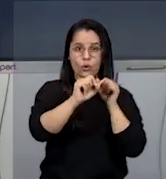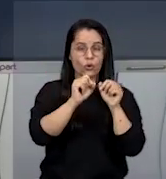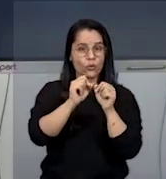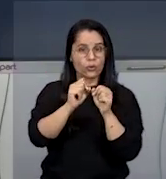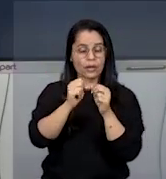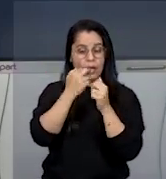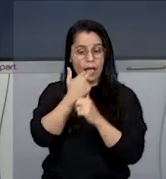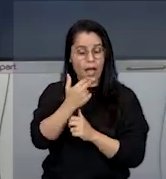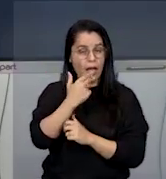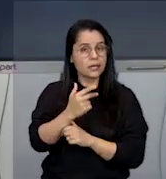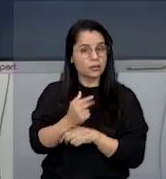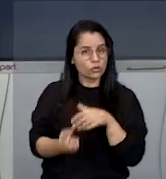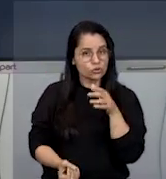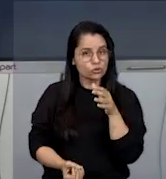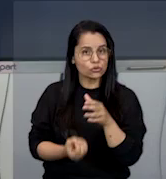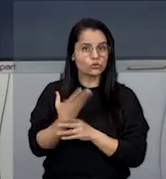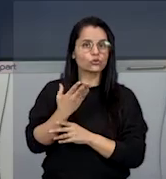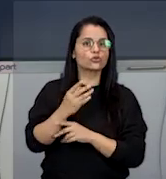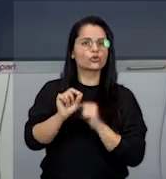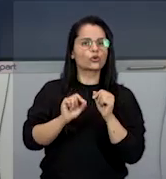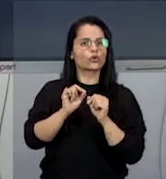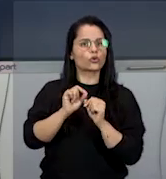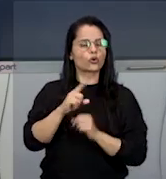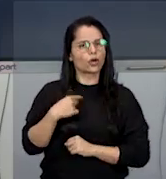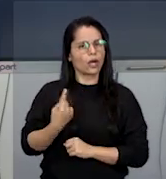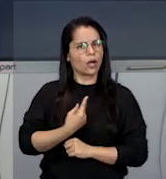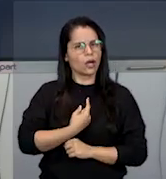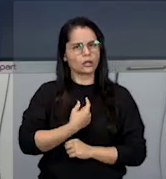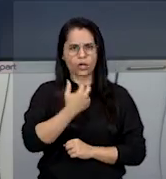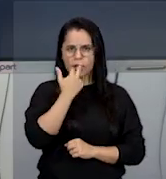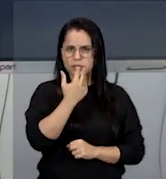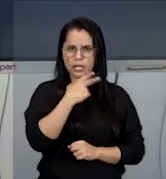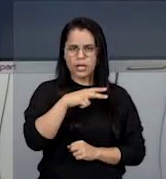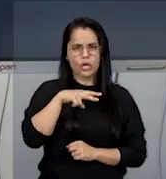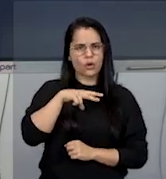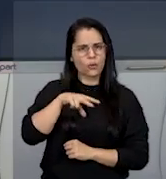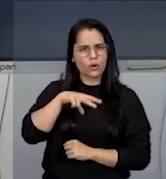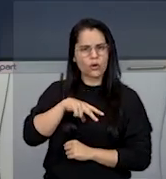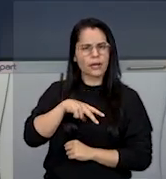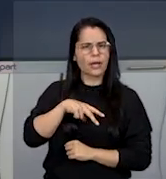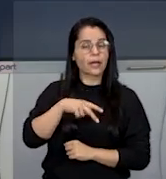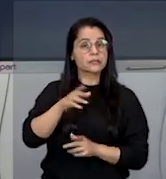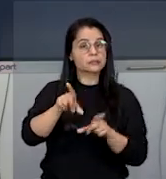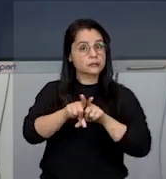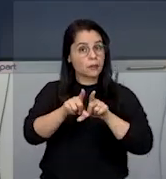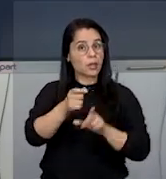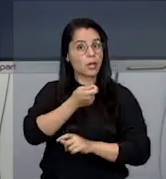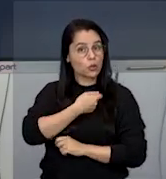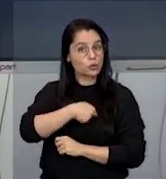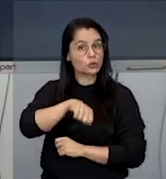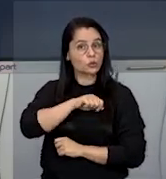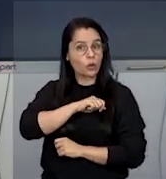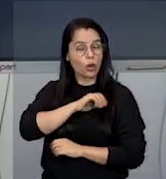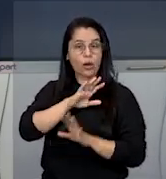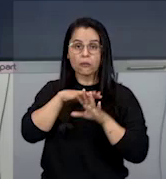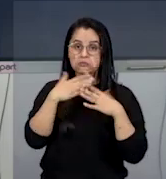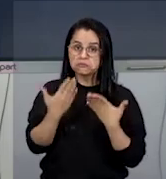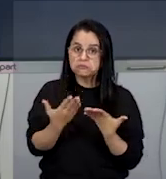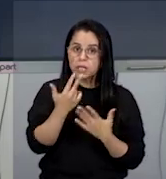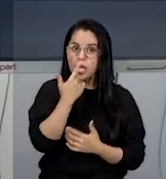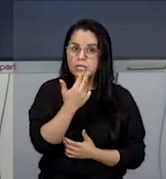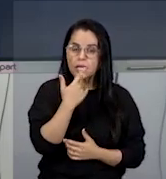que acabaram formando as línguas portuguesa, espanhola. Então, essas línguas